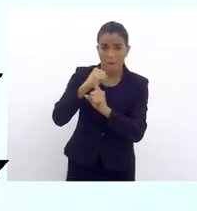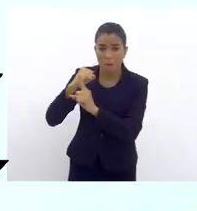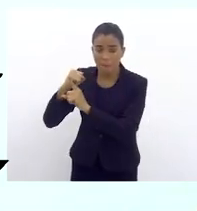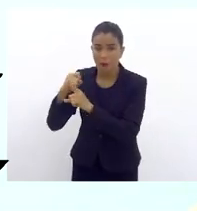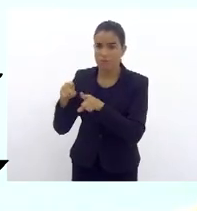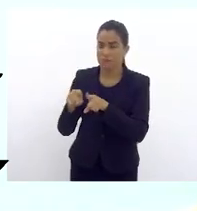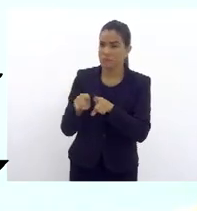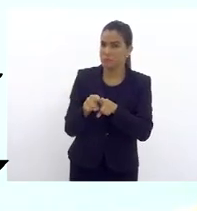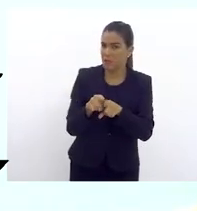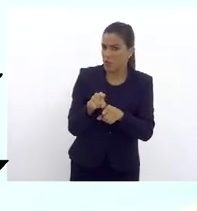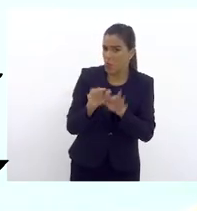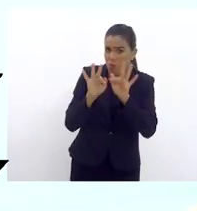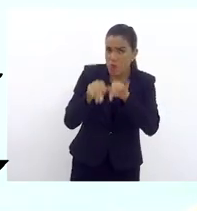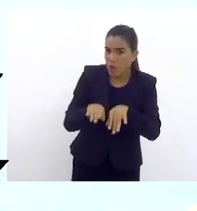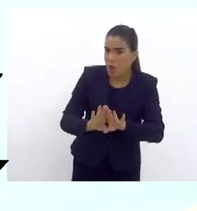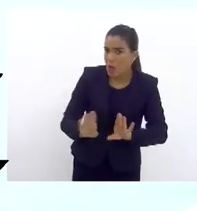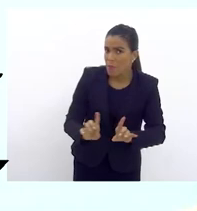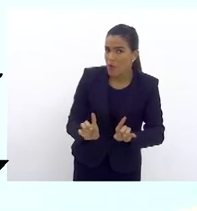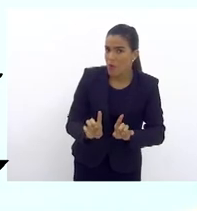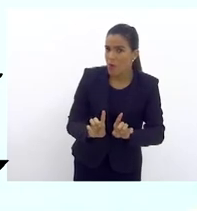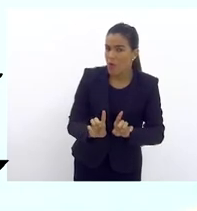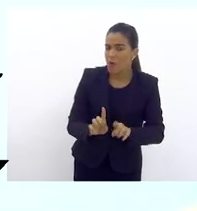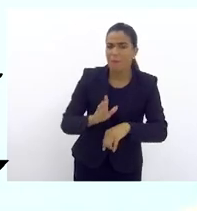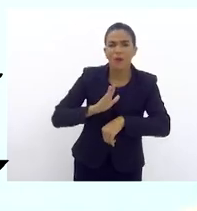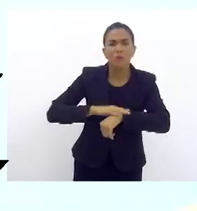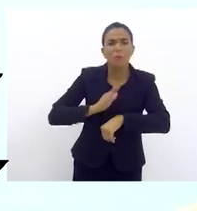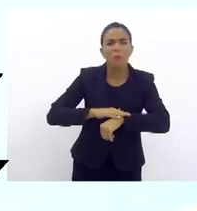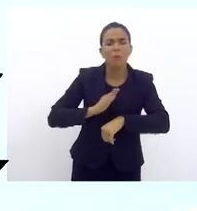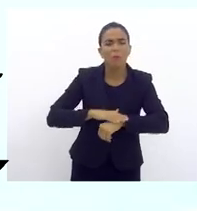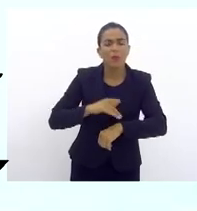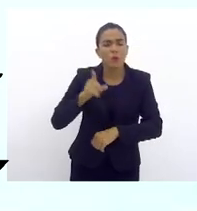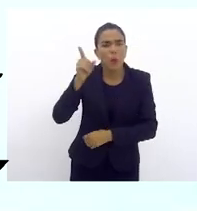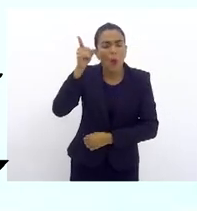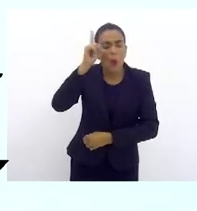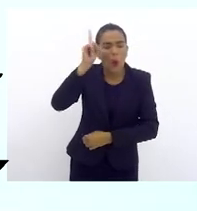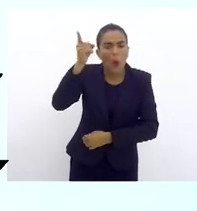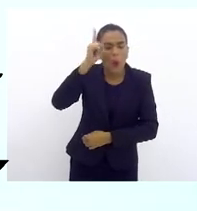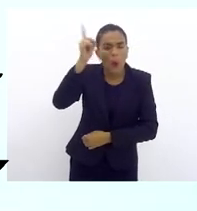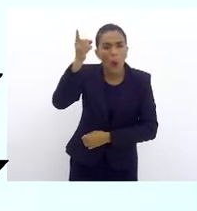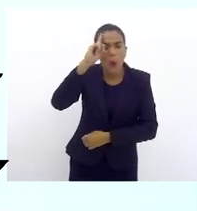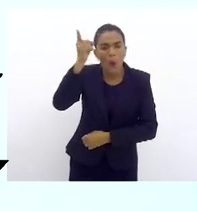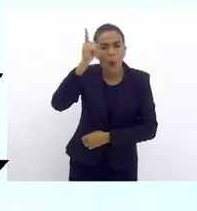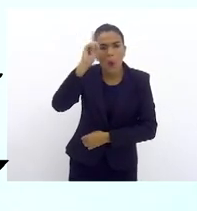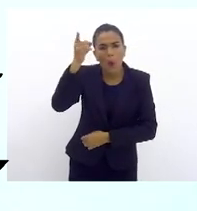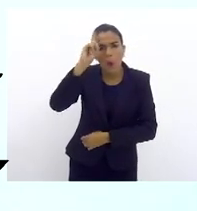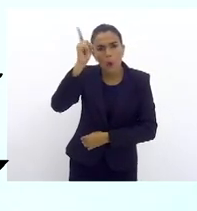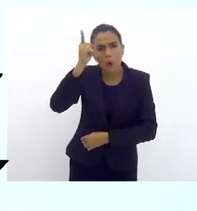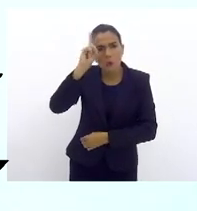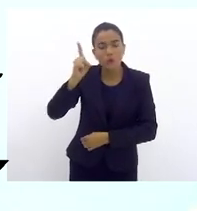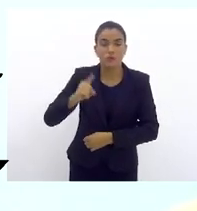uma Mas isso não acabou mas teve um momento que não havia um dia professor Josimar